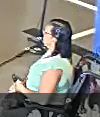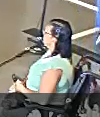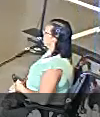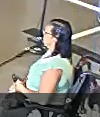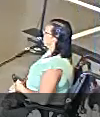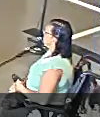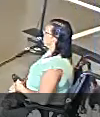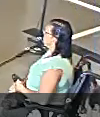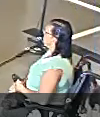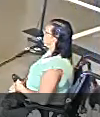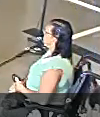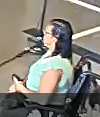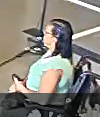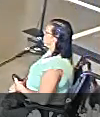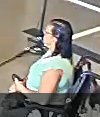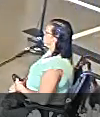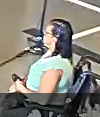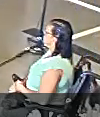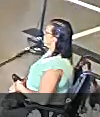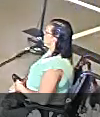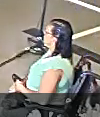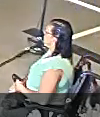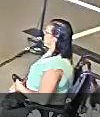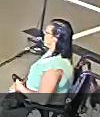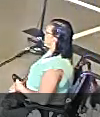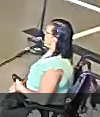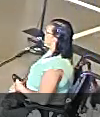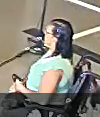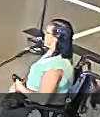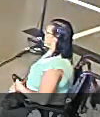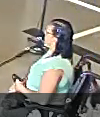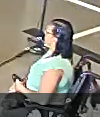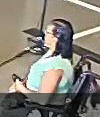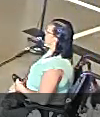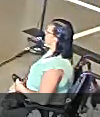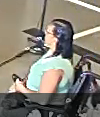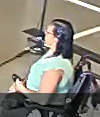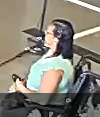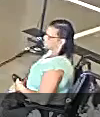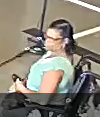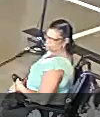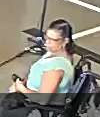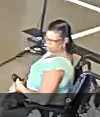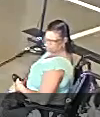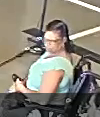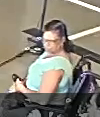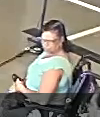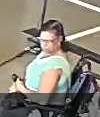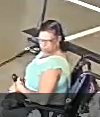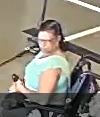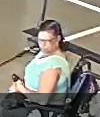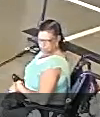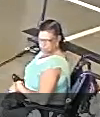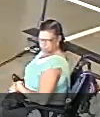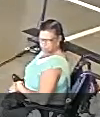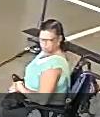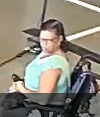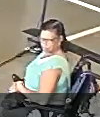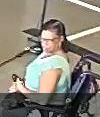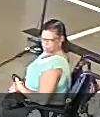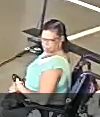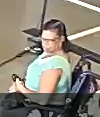essas situações porque é muito difícil muito difícil nós estamos aqui ó um grupo